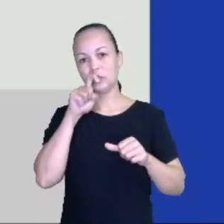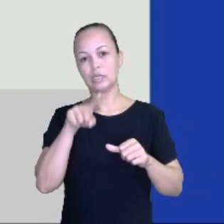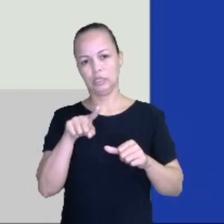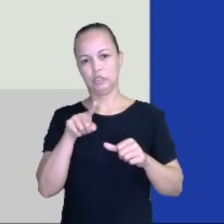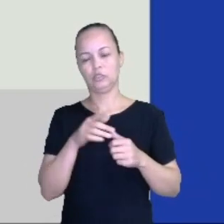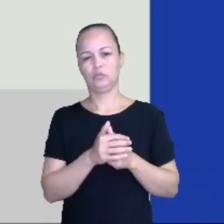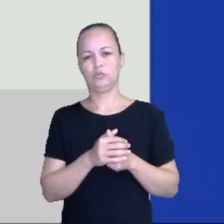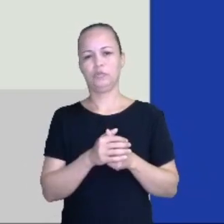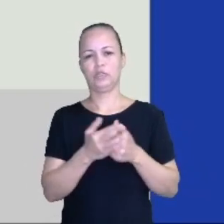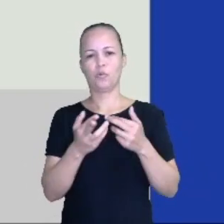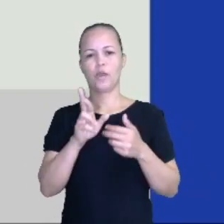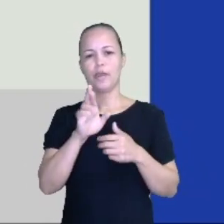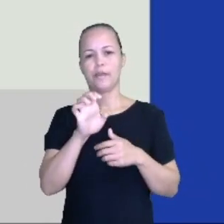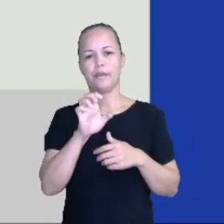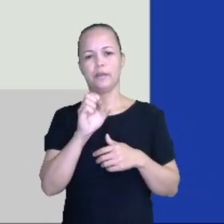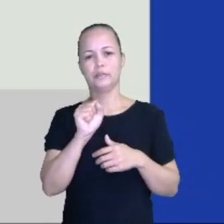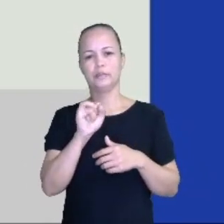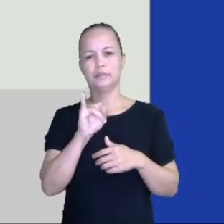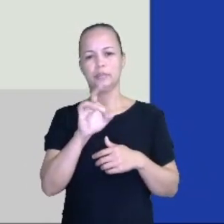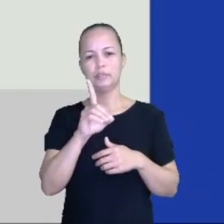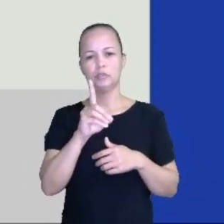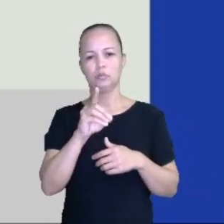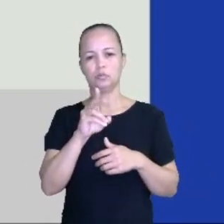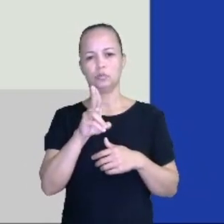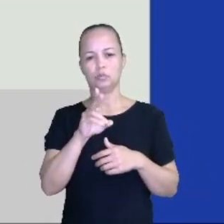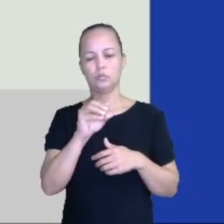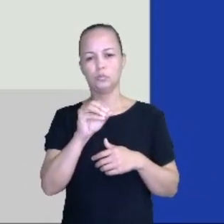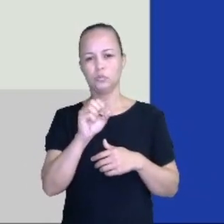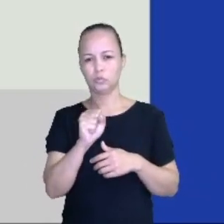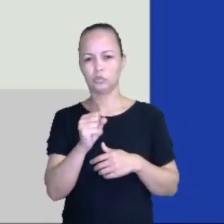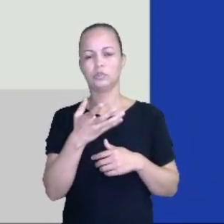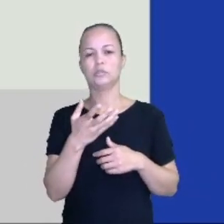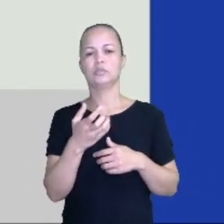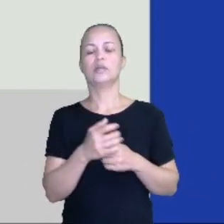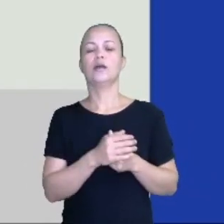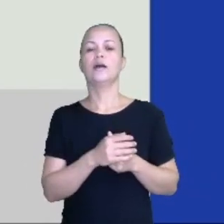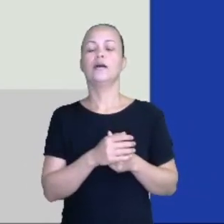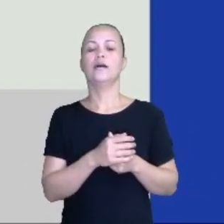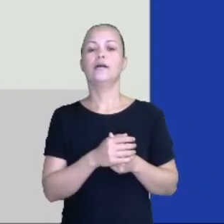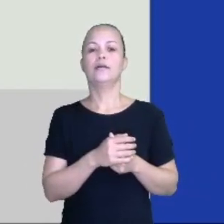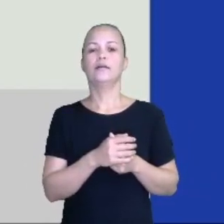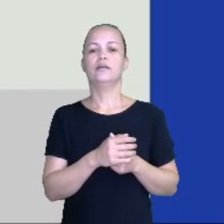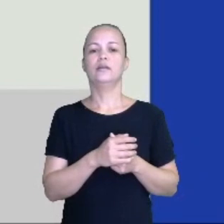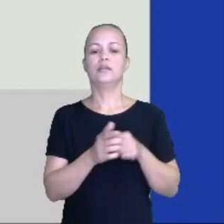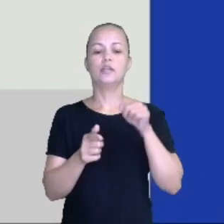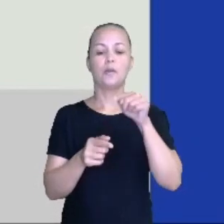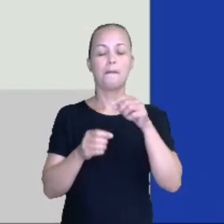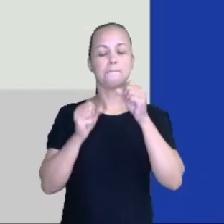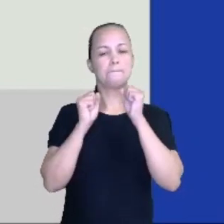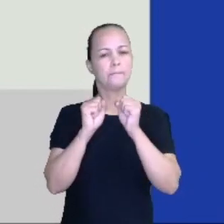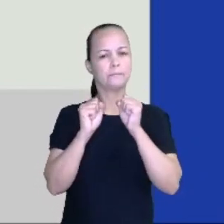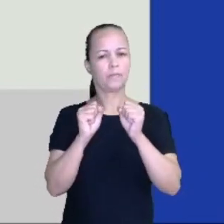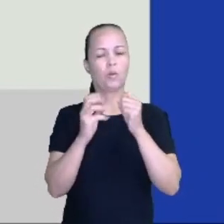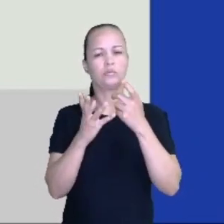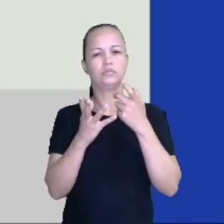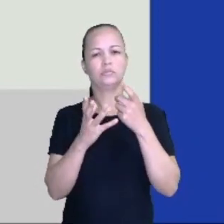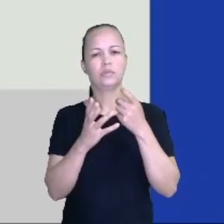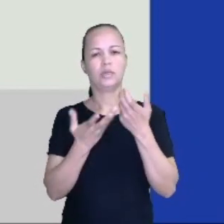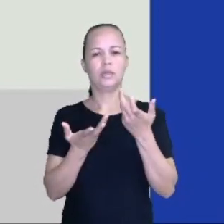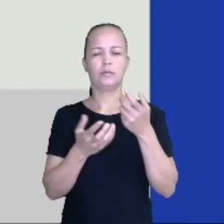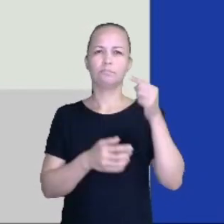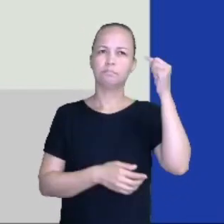viram resíduos. E esses resíduos e esse lixo, ele pode ser